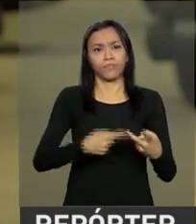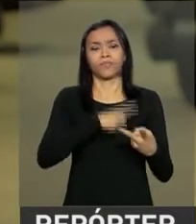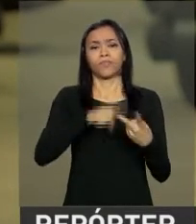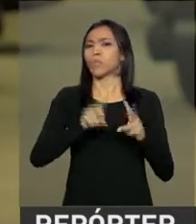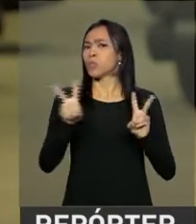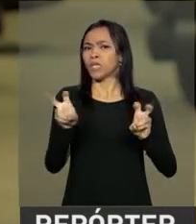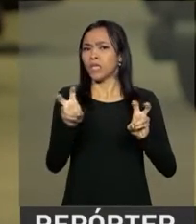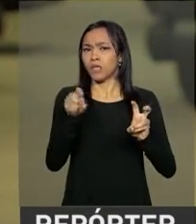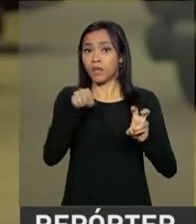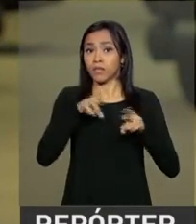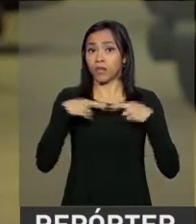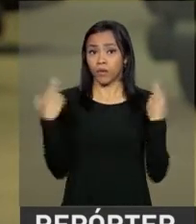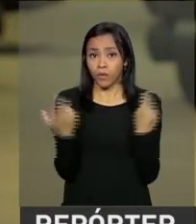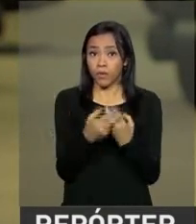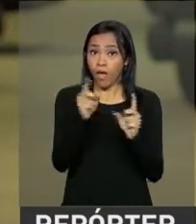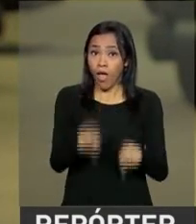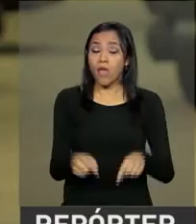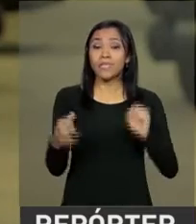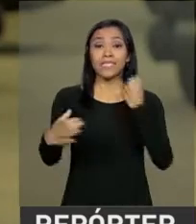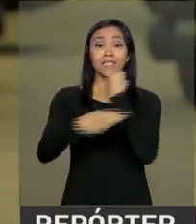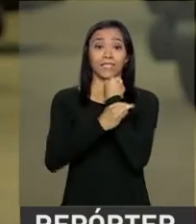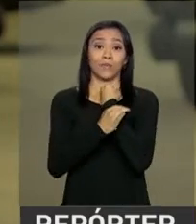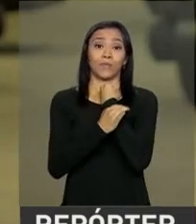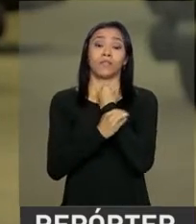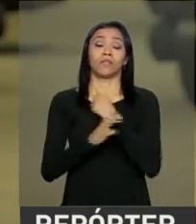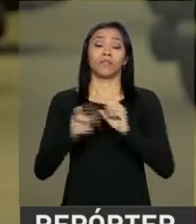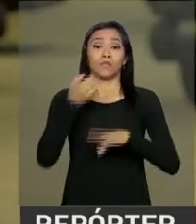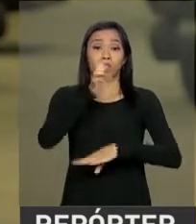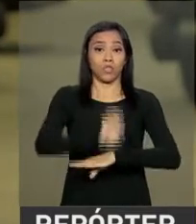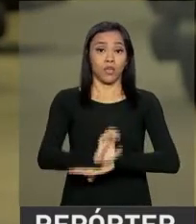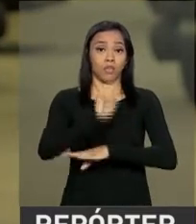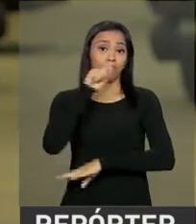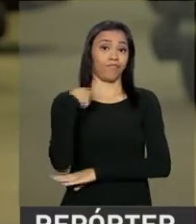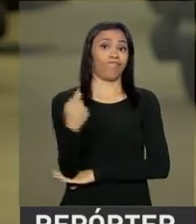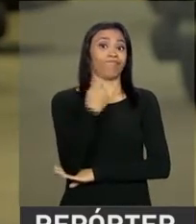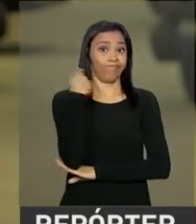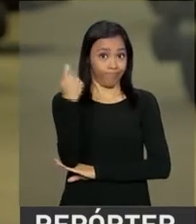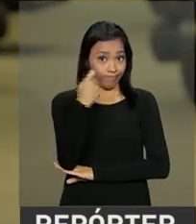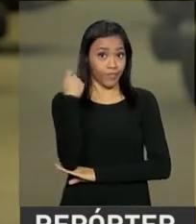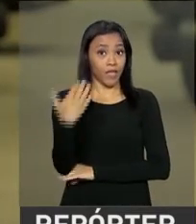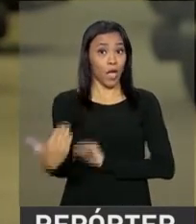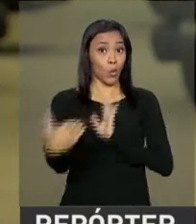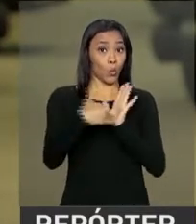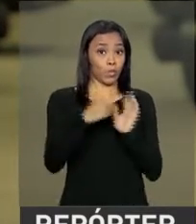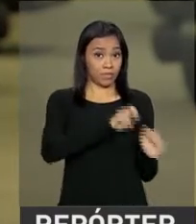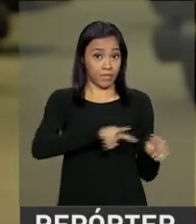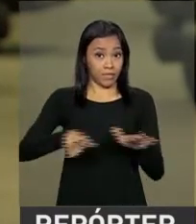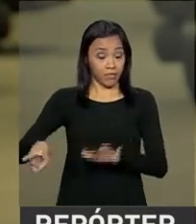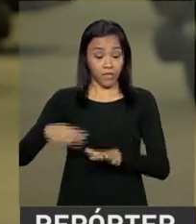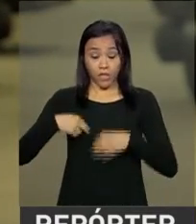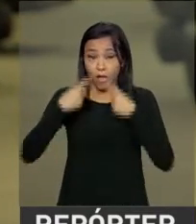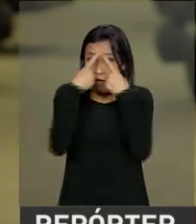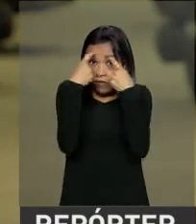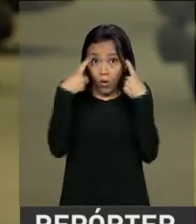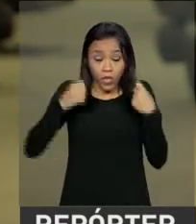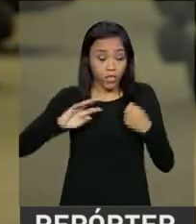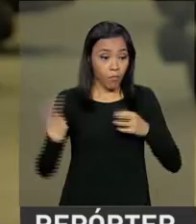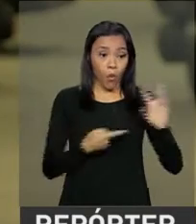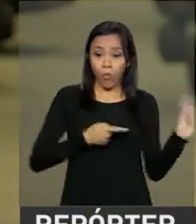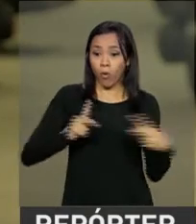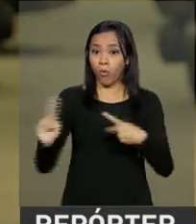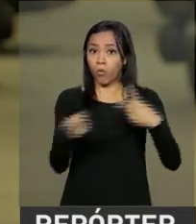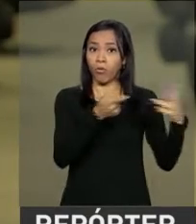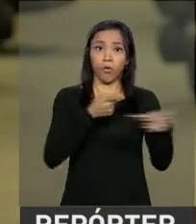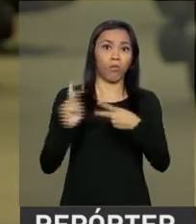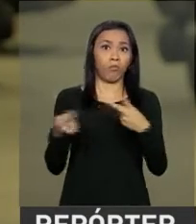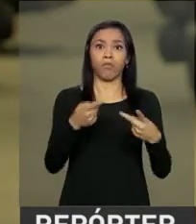tema dessa reunião é a segurança no estado do Rio Grande do Sul, já que durante a última semana uma onda de violência tomou conta da